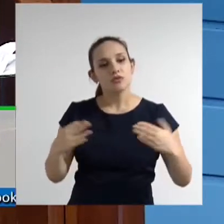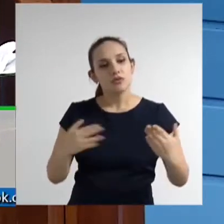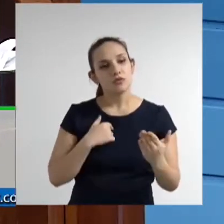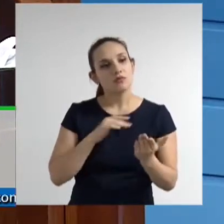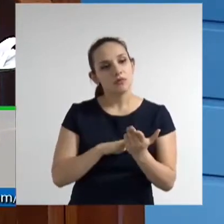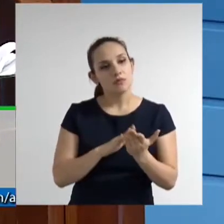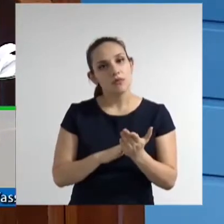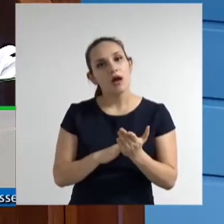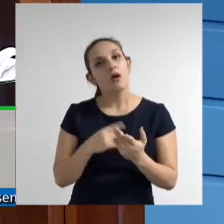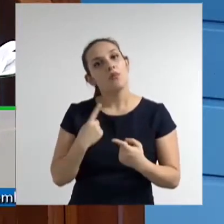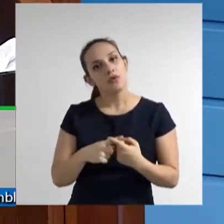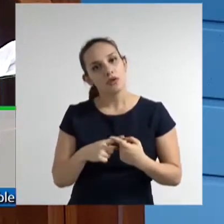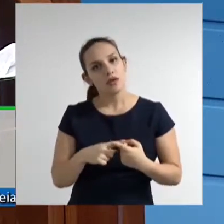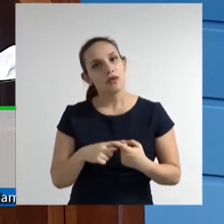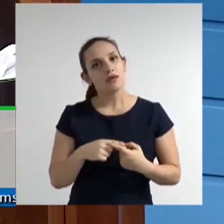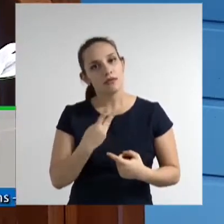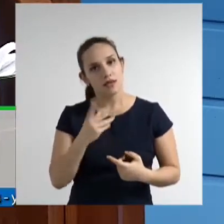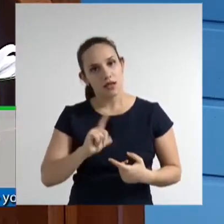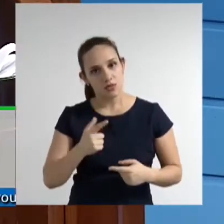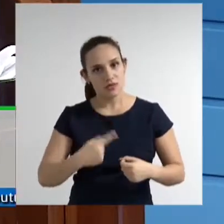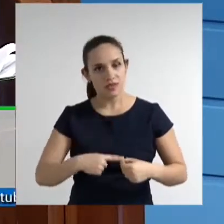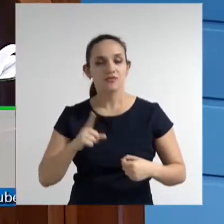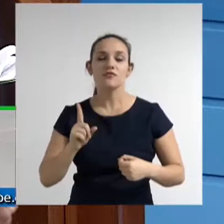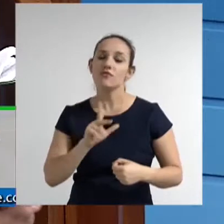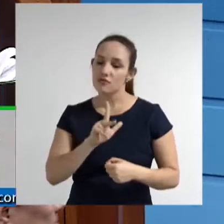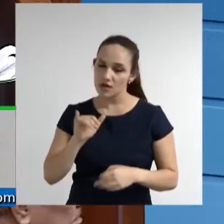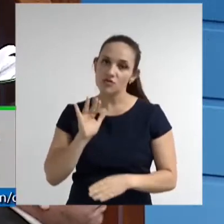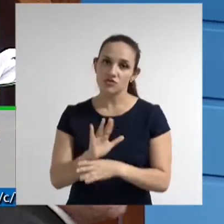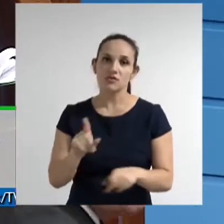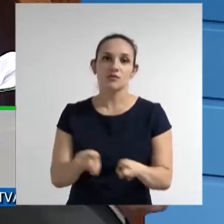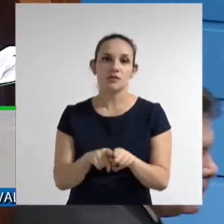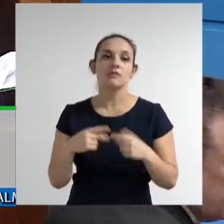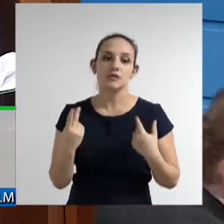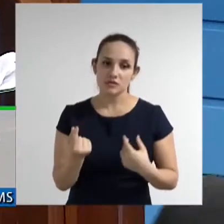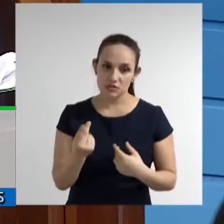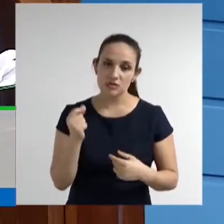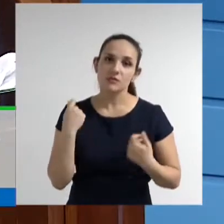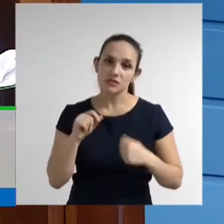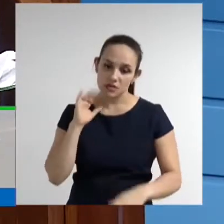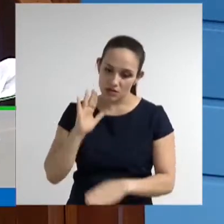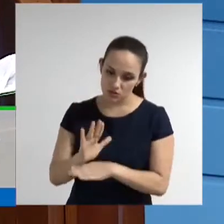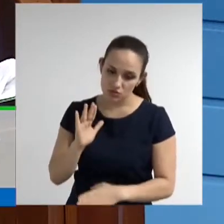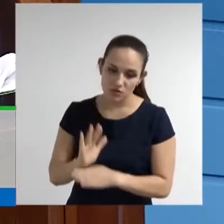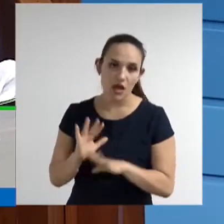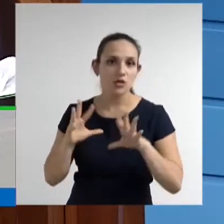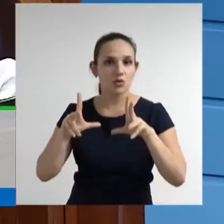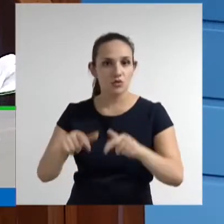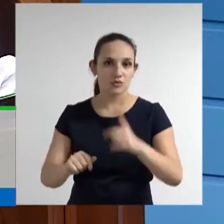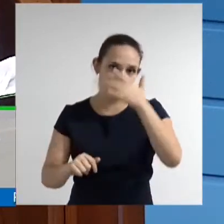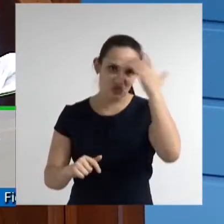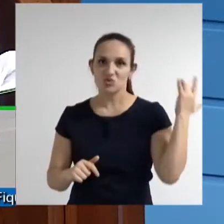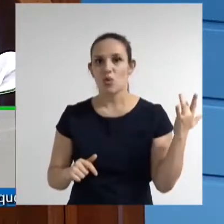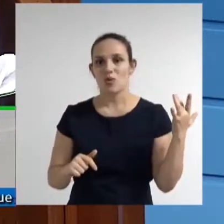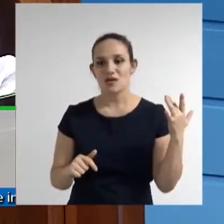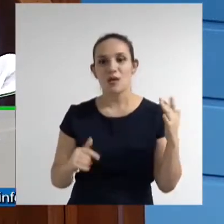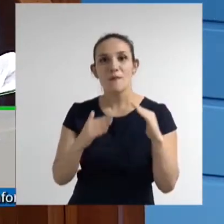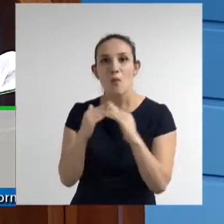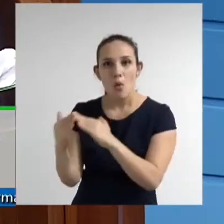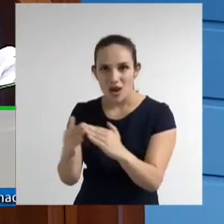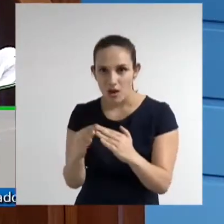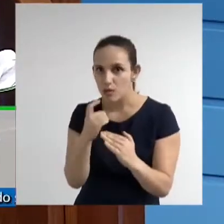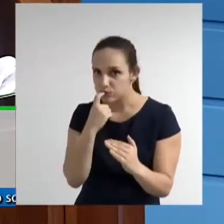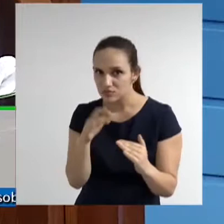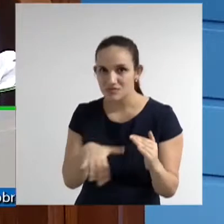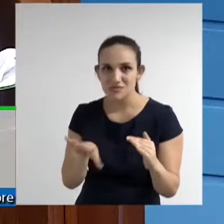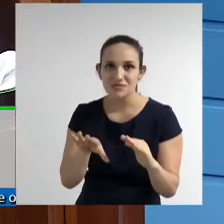será beneficiado, para que haja minimamente a compensação social, particularmente daqueles que não tiveram respaldo quando